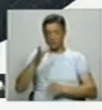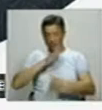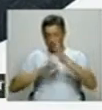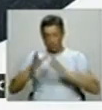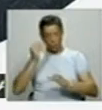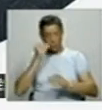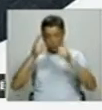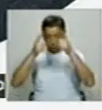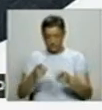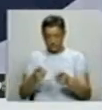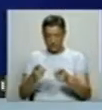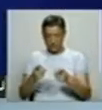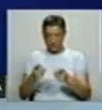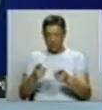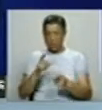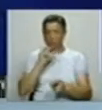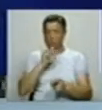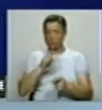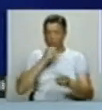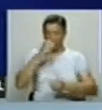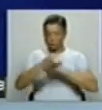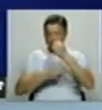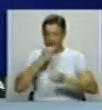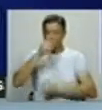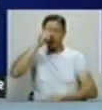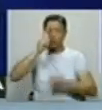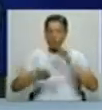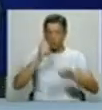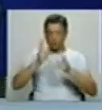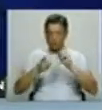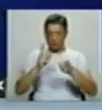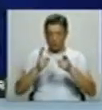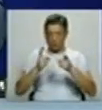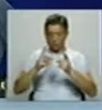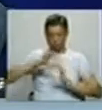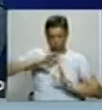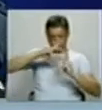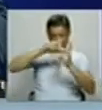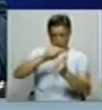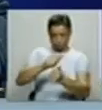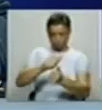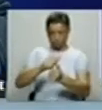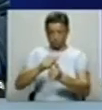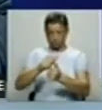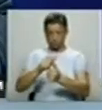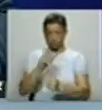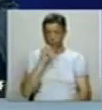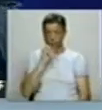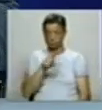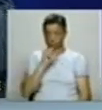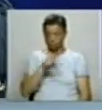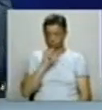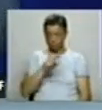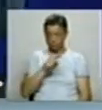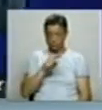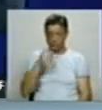formaste? Porque o que é que pode explicar eventualmente este tipo de órbita neste exoplaneta? Olha, provavelmente o que nós encontramos